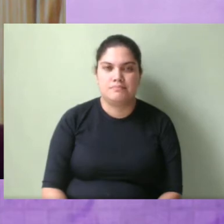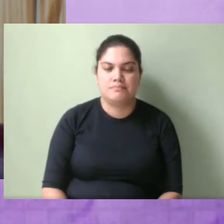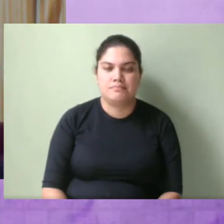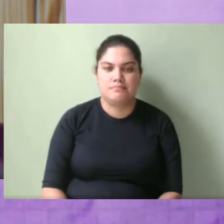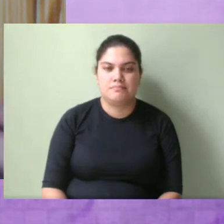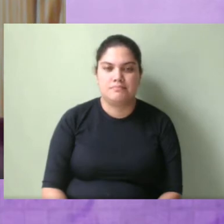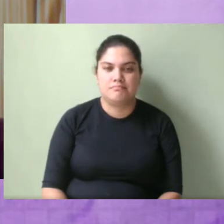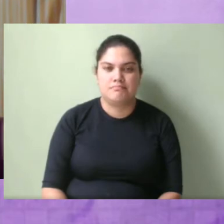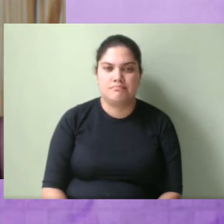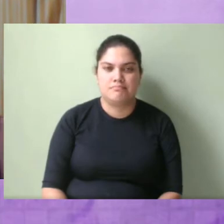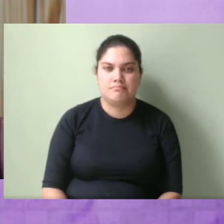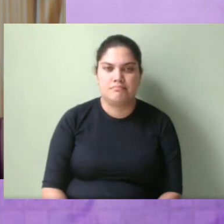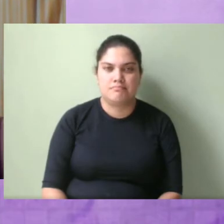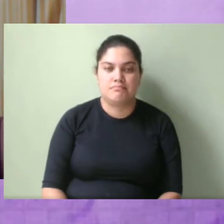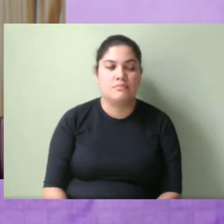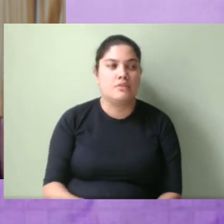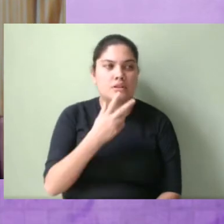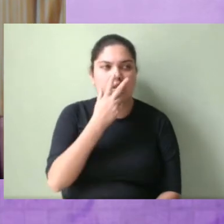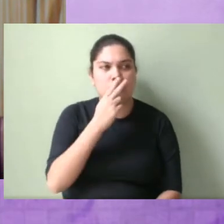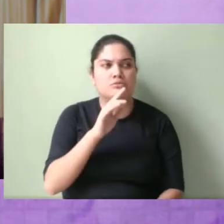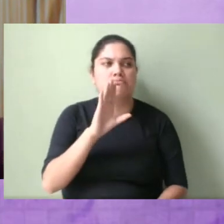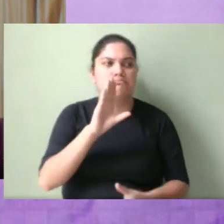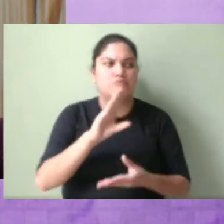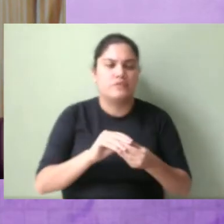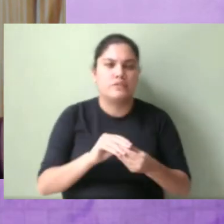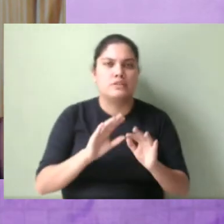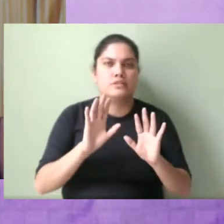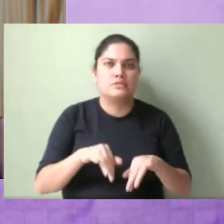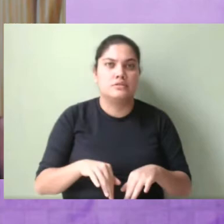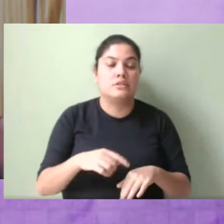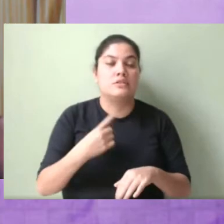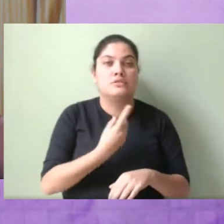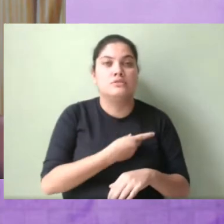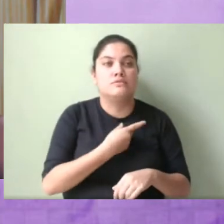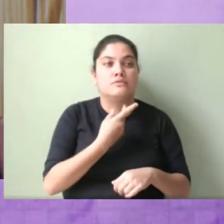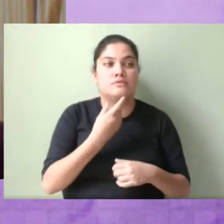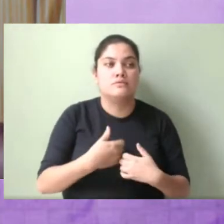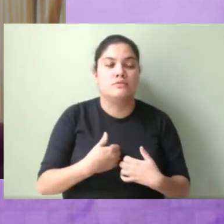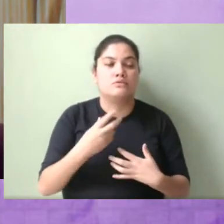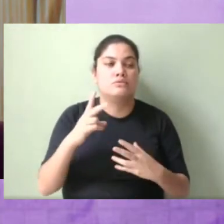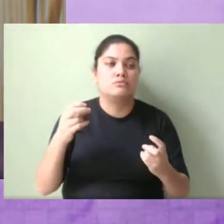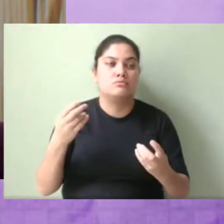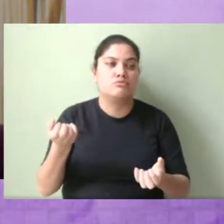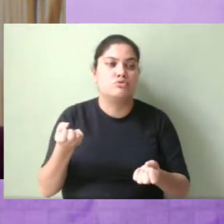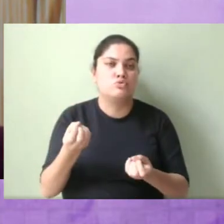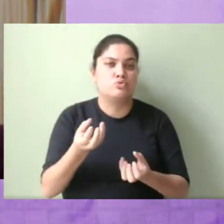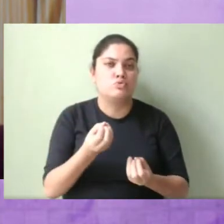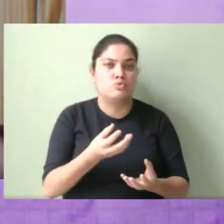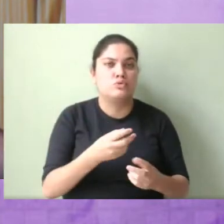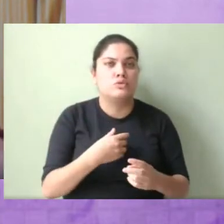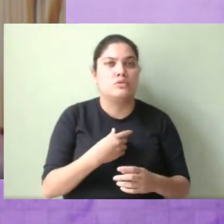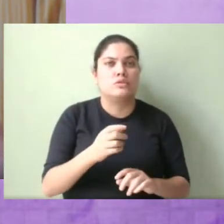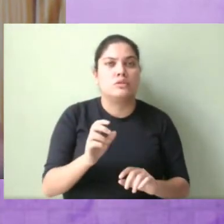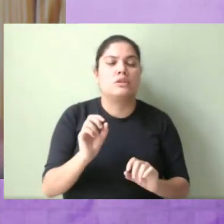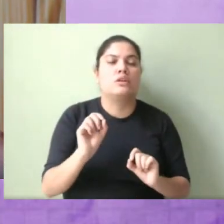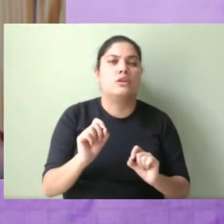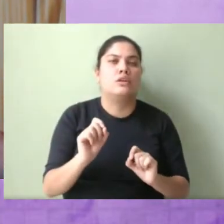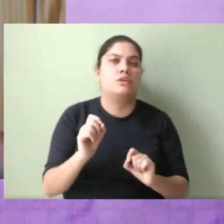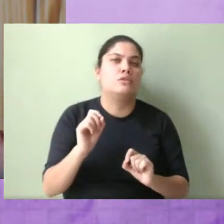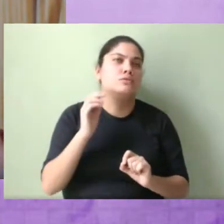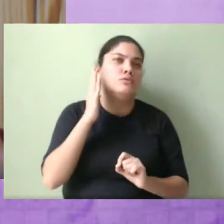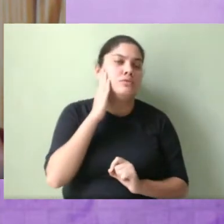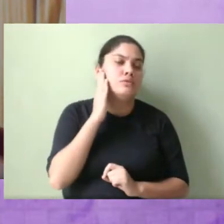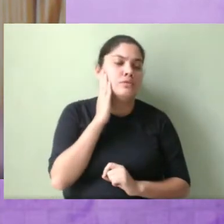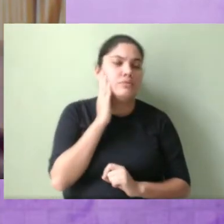de acolhimento e tudo mais. Eu acho que isso os núcleos têm feito, né? Da forma que a gente consegue, mas a gente